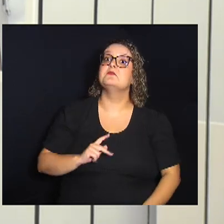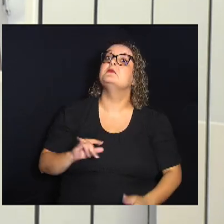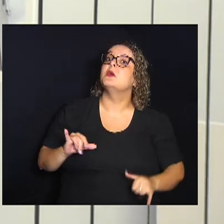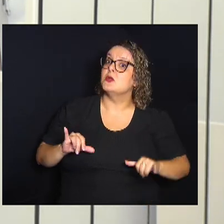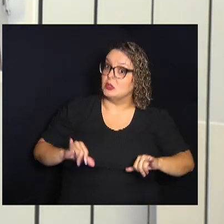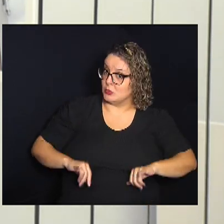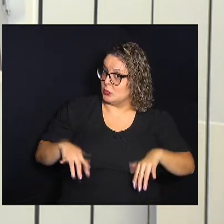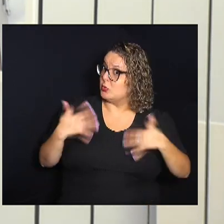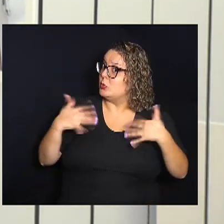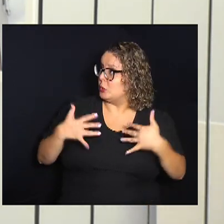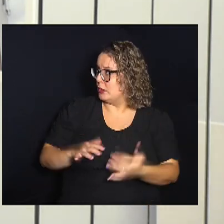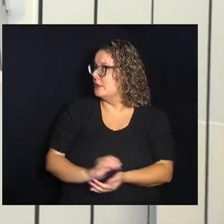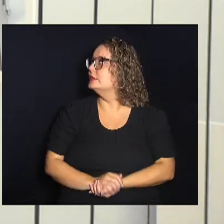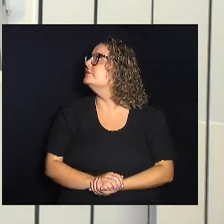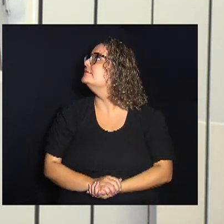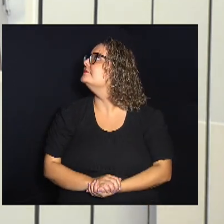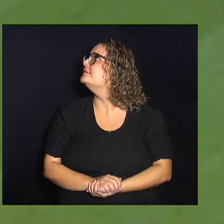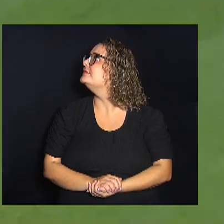viu?